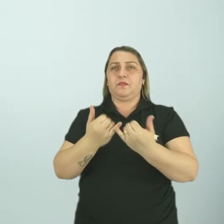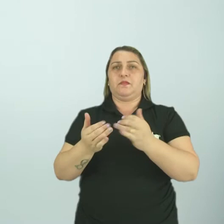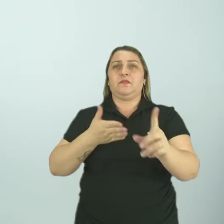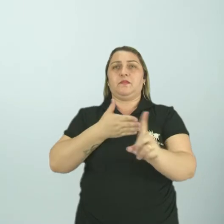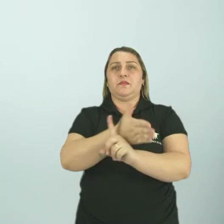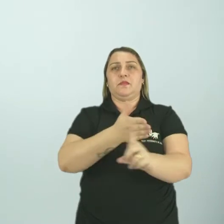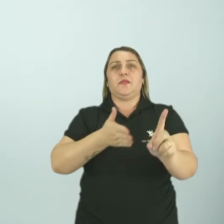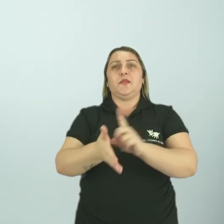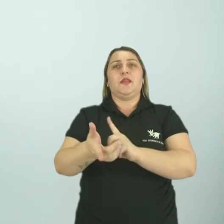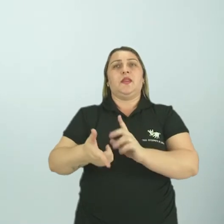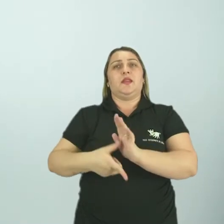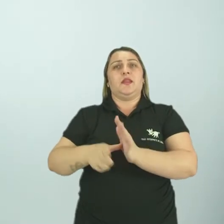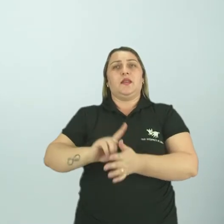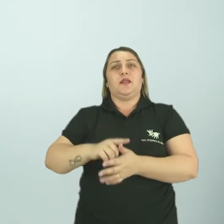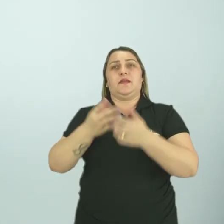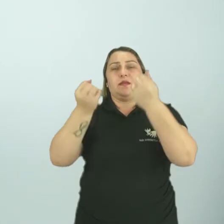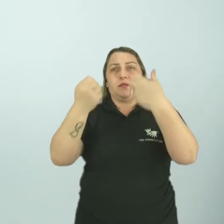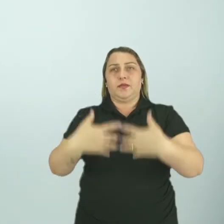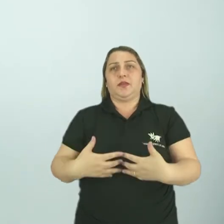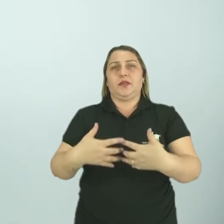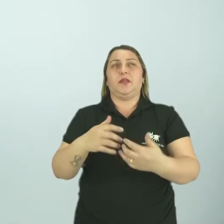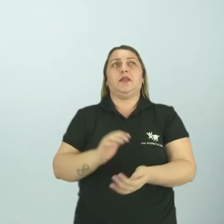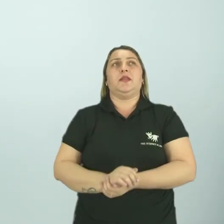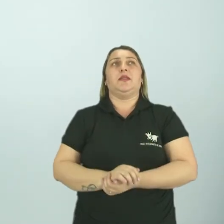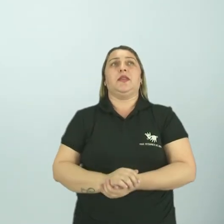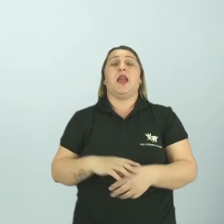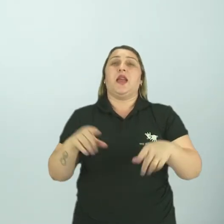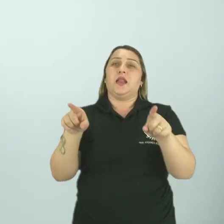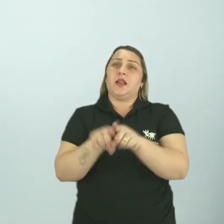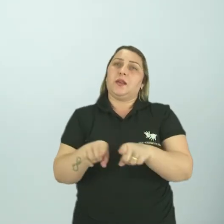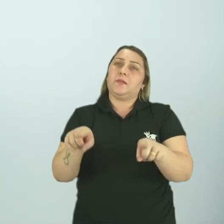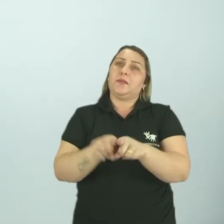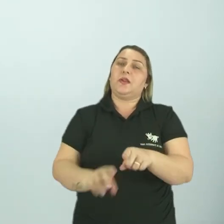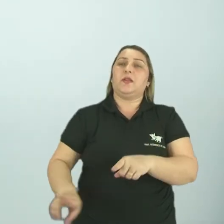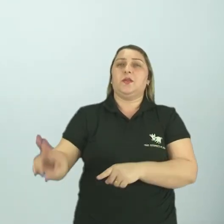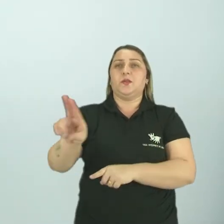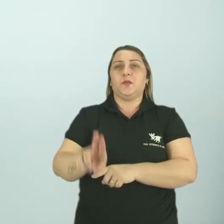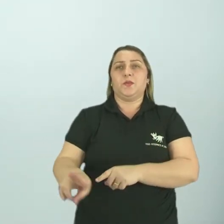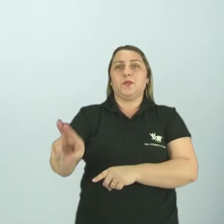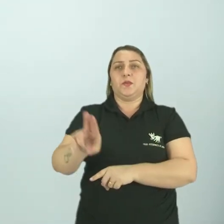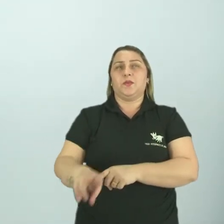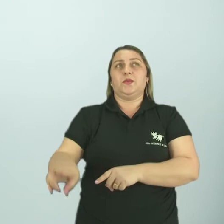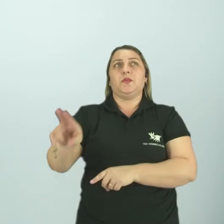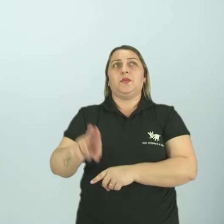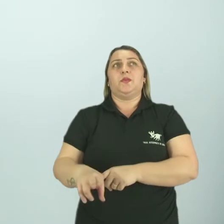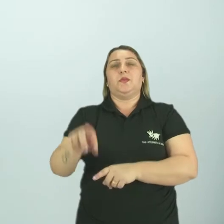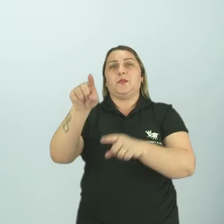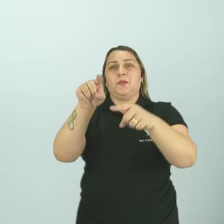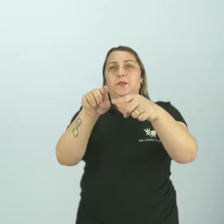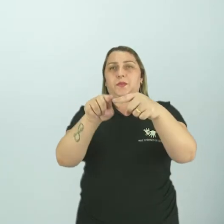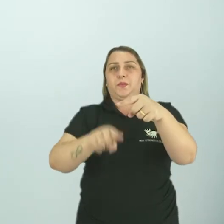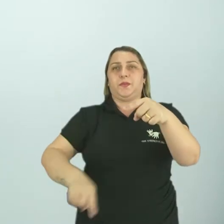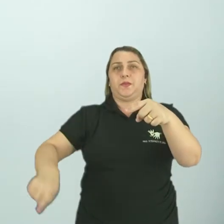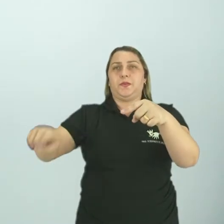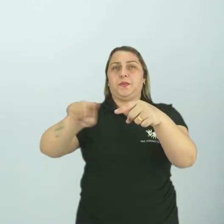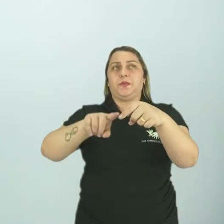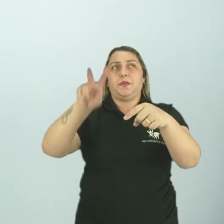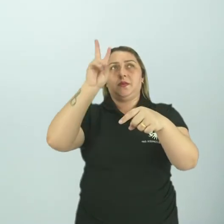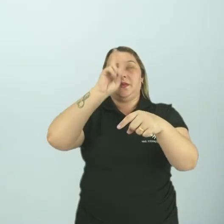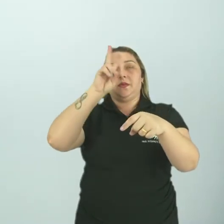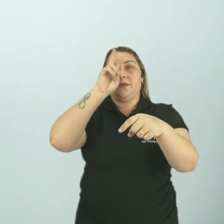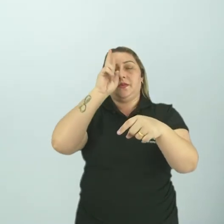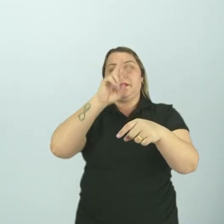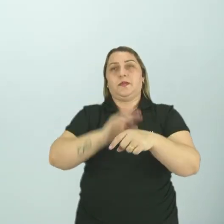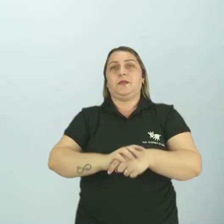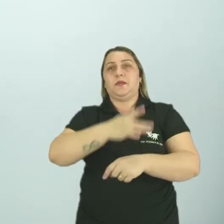modalidade anterior que a gente falou, é que eles também utilizam um alvo circular, né, para não lembrar animais